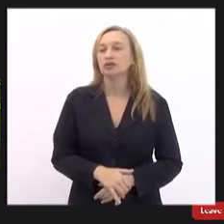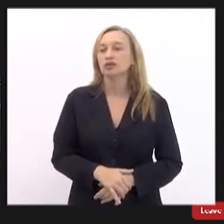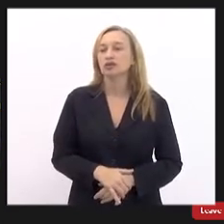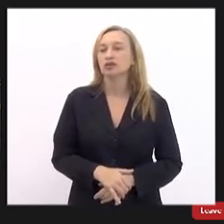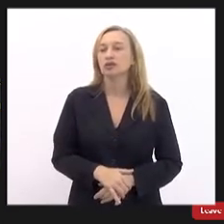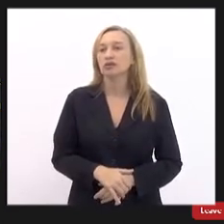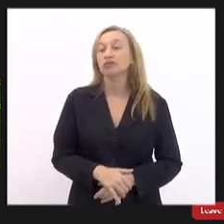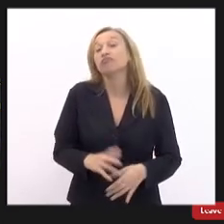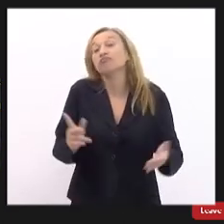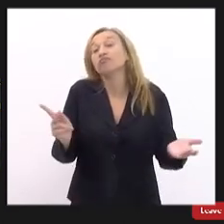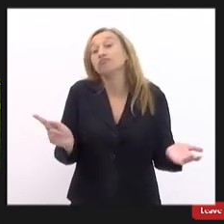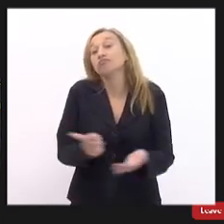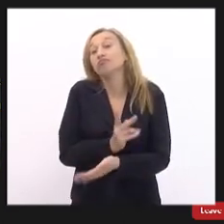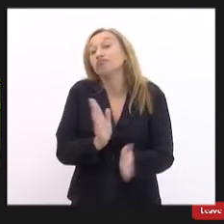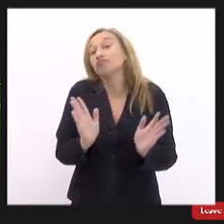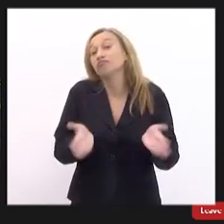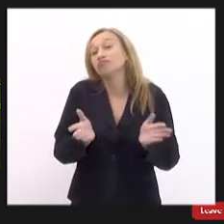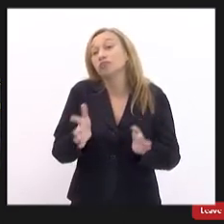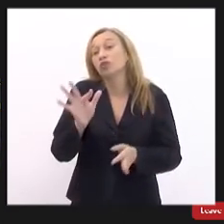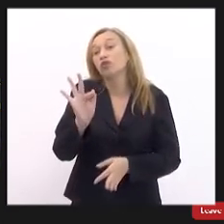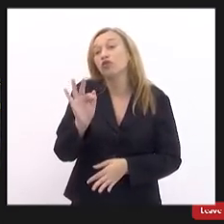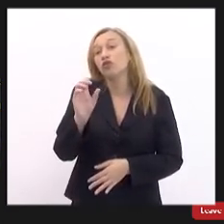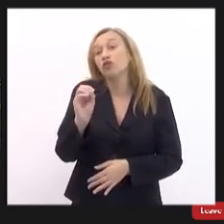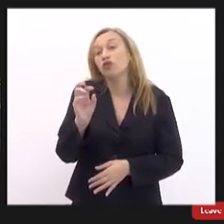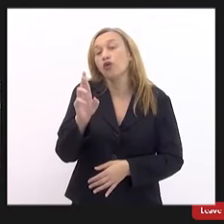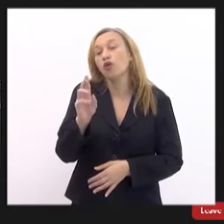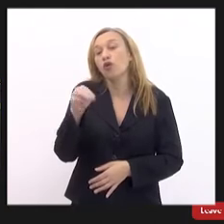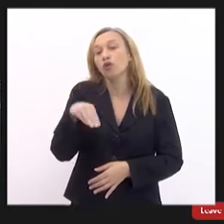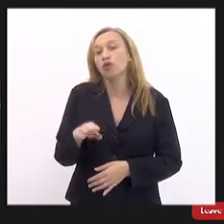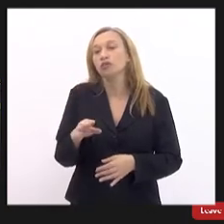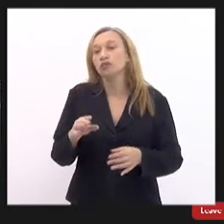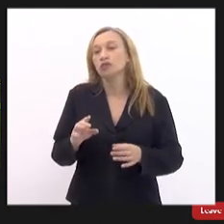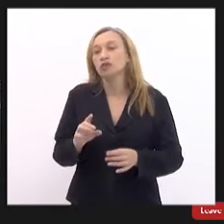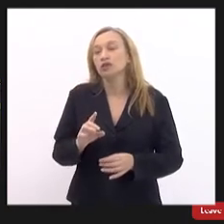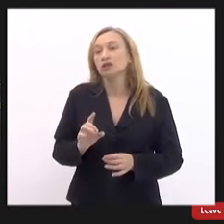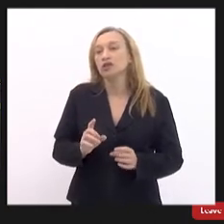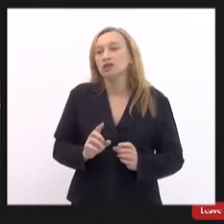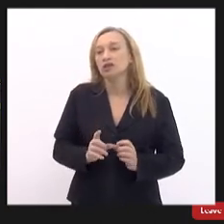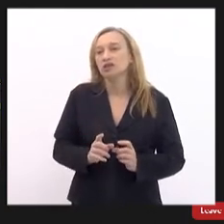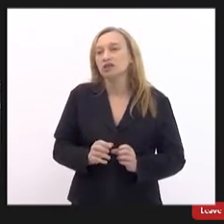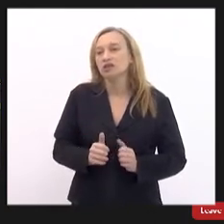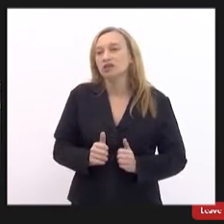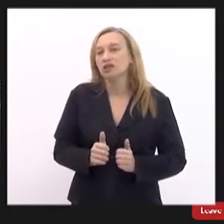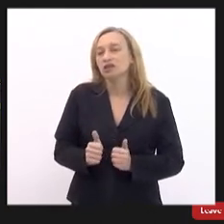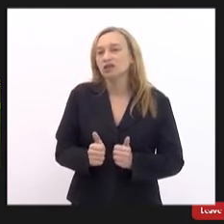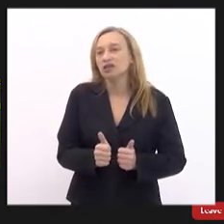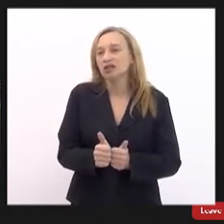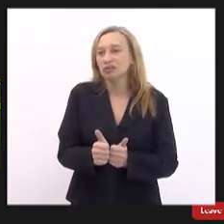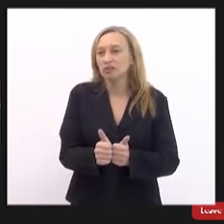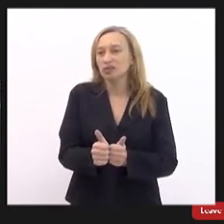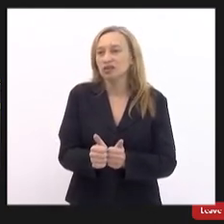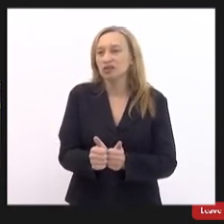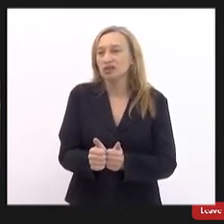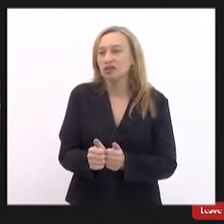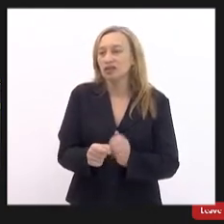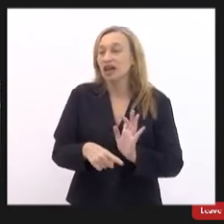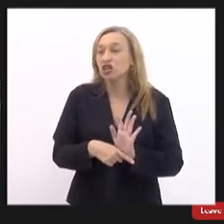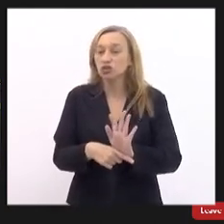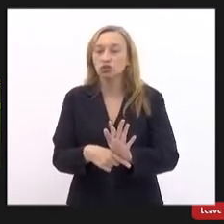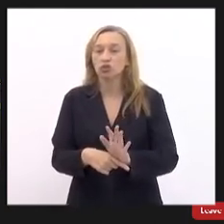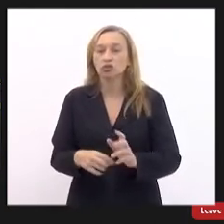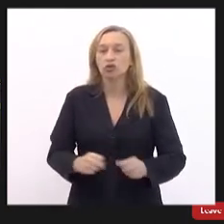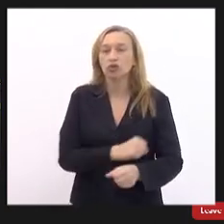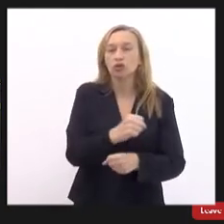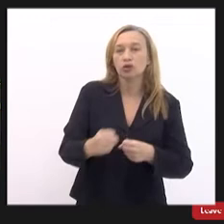o que está acontecendo é que hoje o fórum ele caminha sem o auxílio do poder público. E